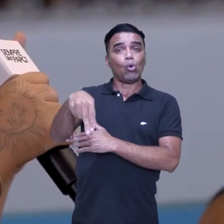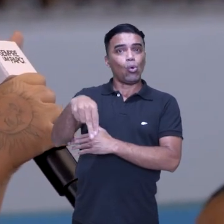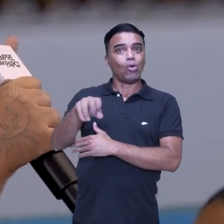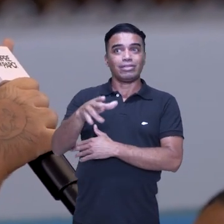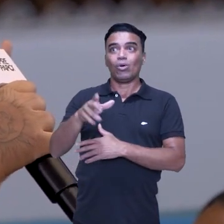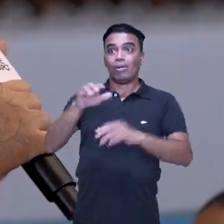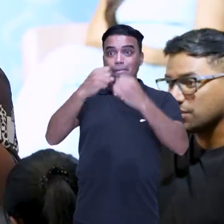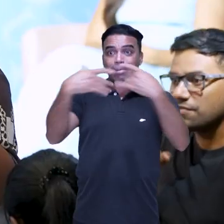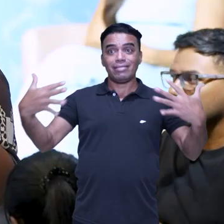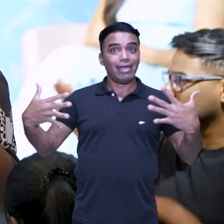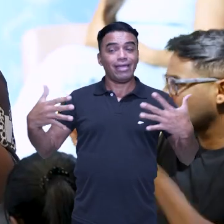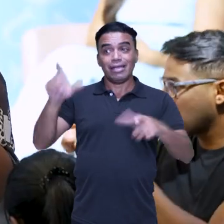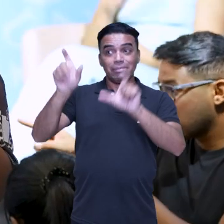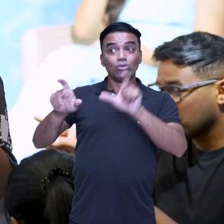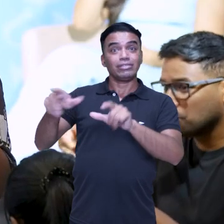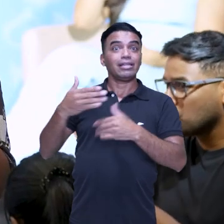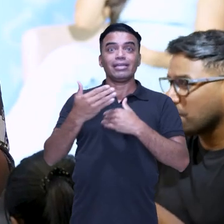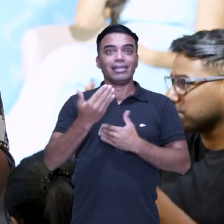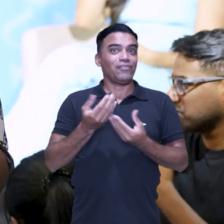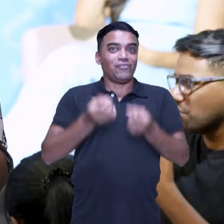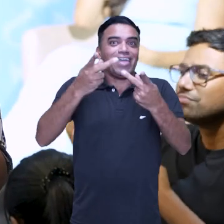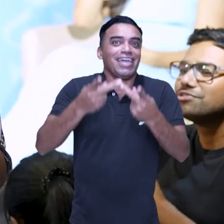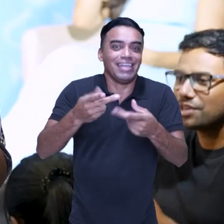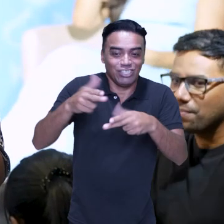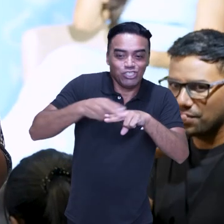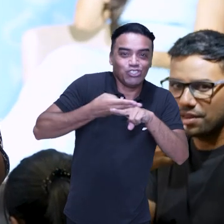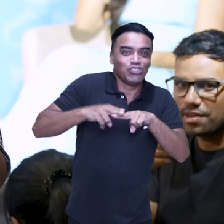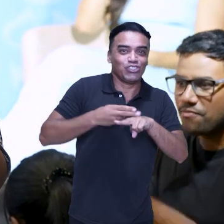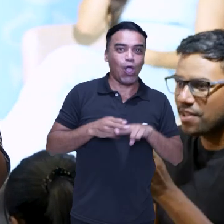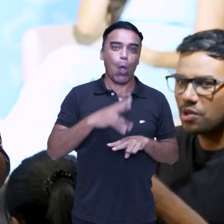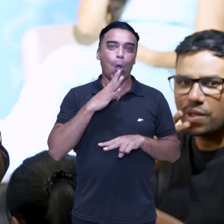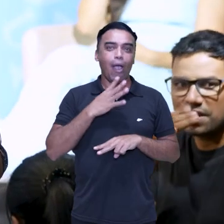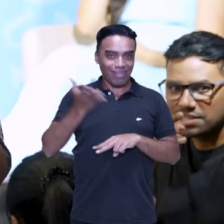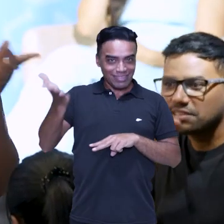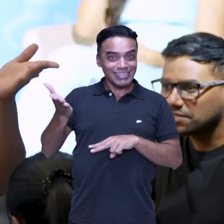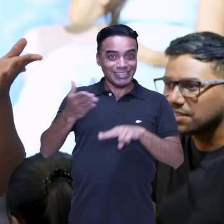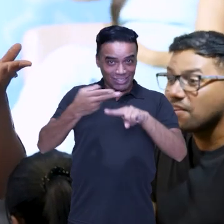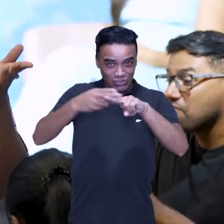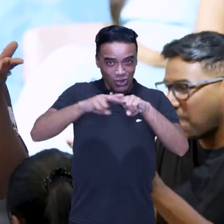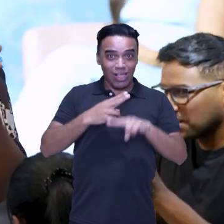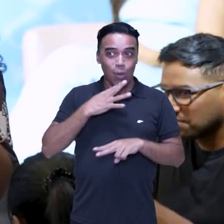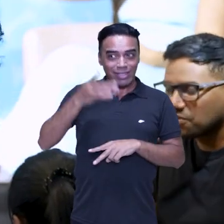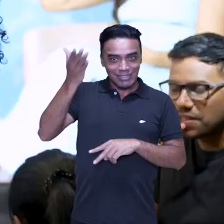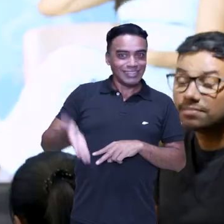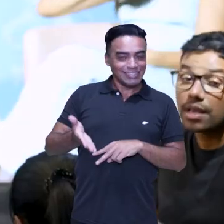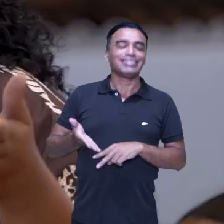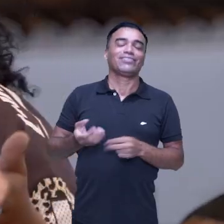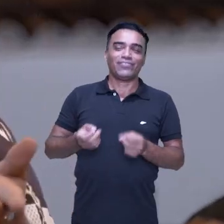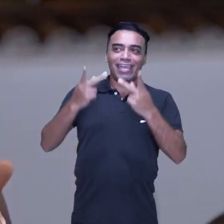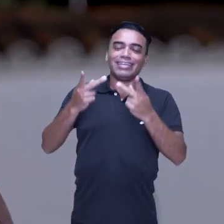aqui na plateia não ter sido abordado pelo Anderson. Todo mundo já foi? Conhece o Anderson? Então, eu acho que é